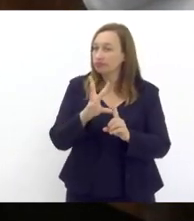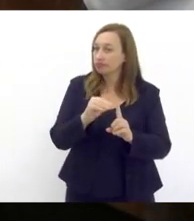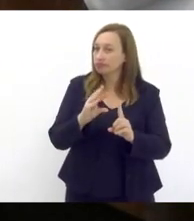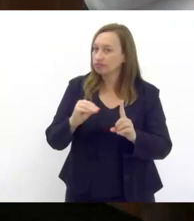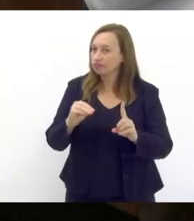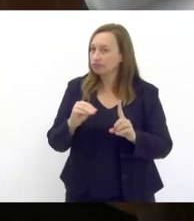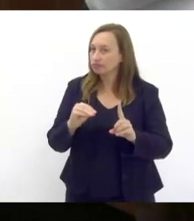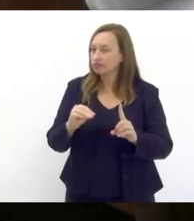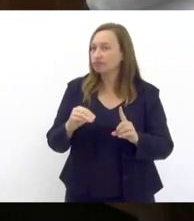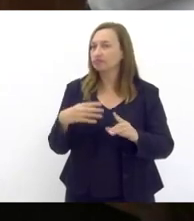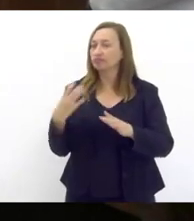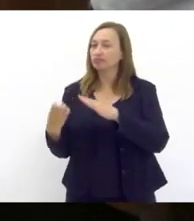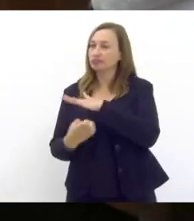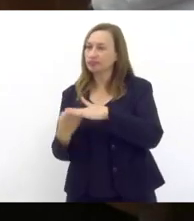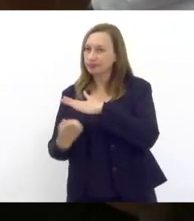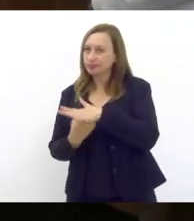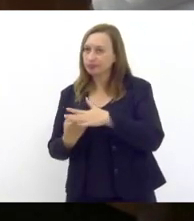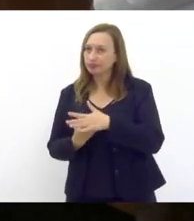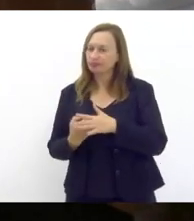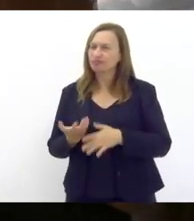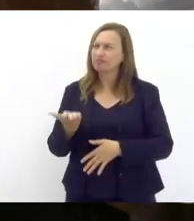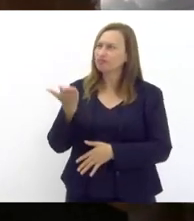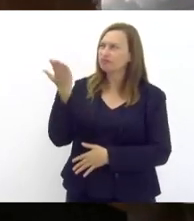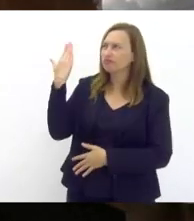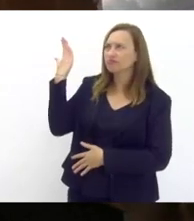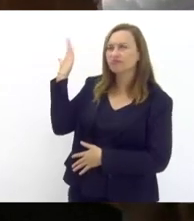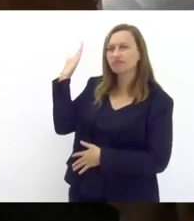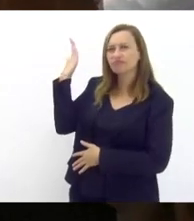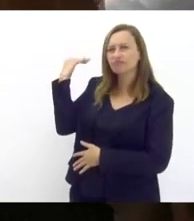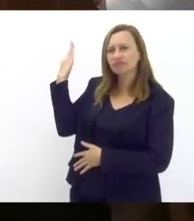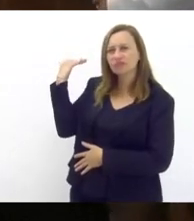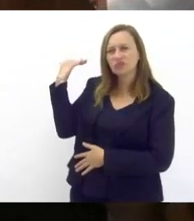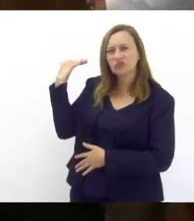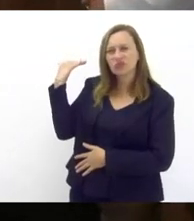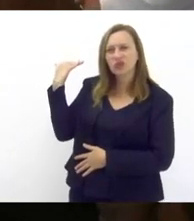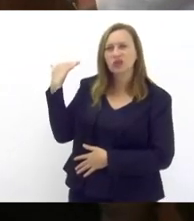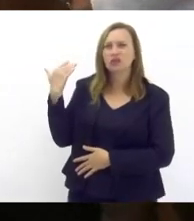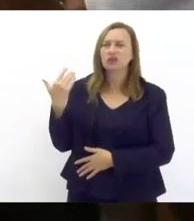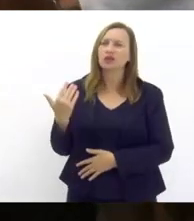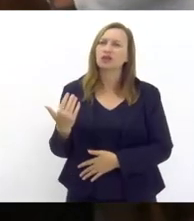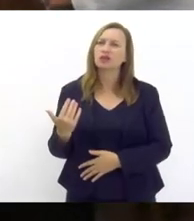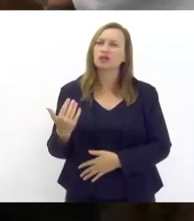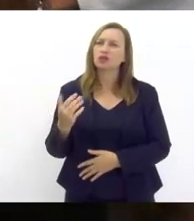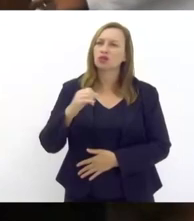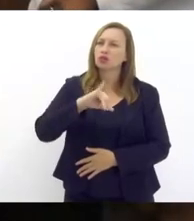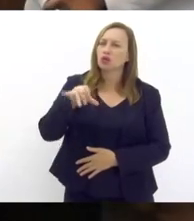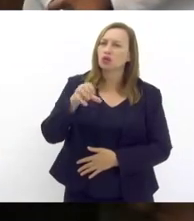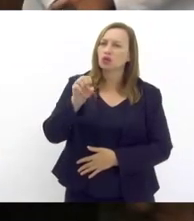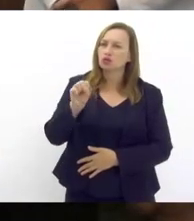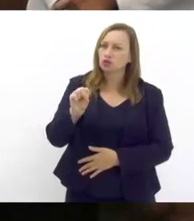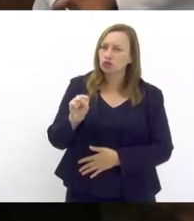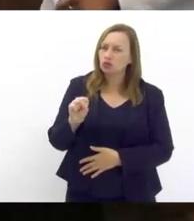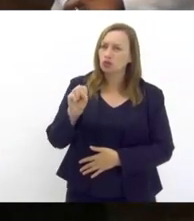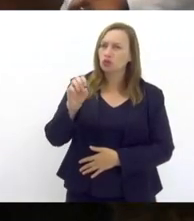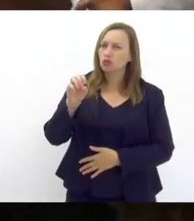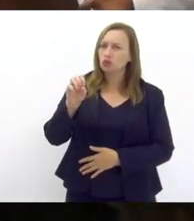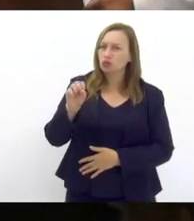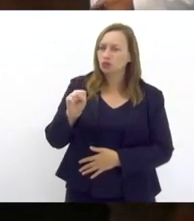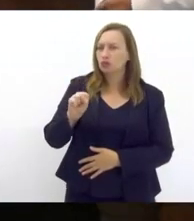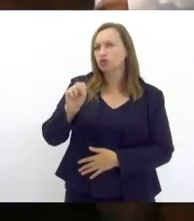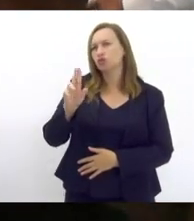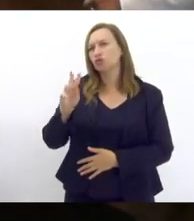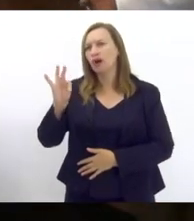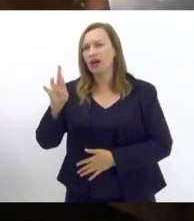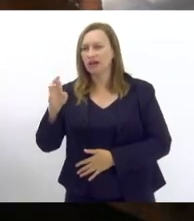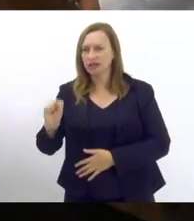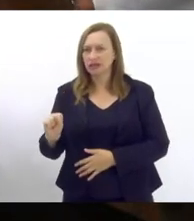patronal. Na época, até o saudoso Jô Soares fez o programa dizendo que era a lei das